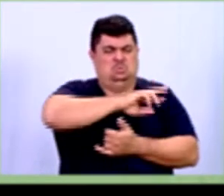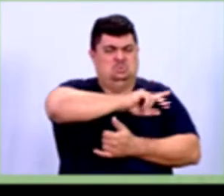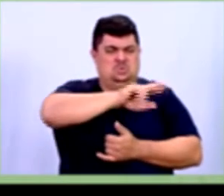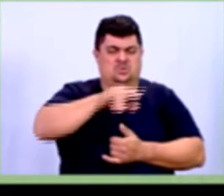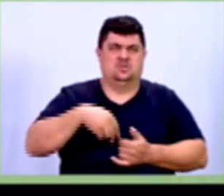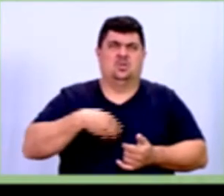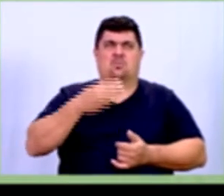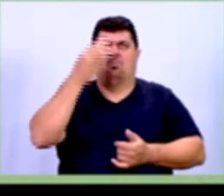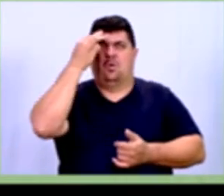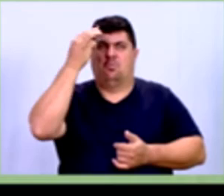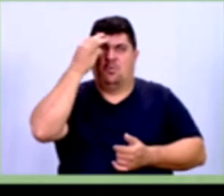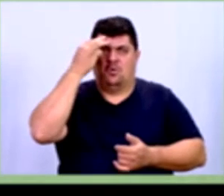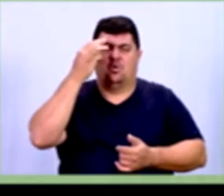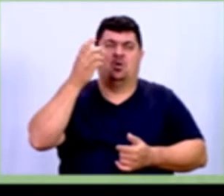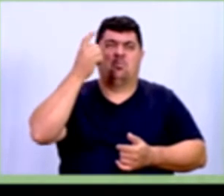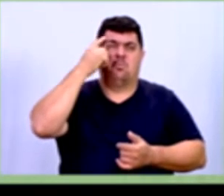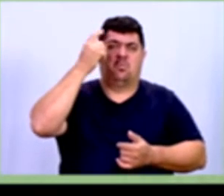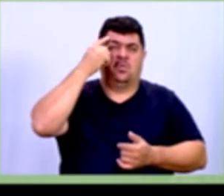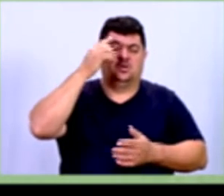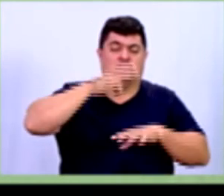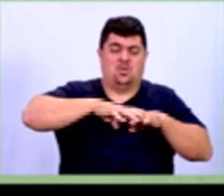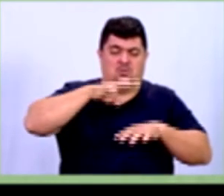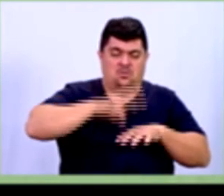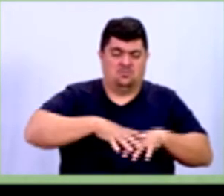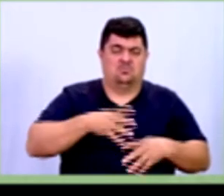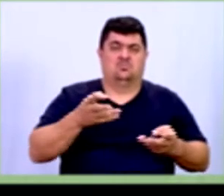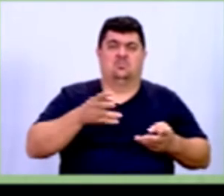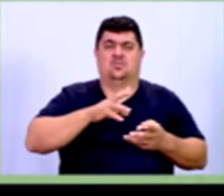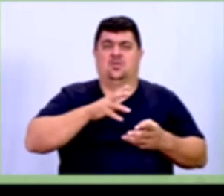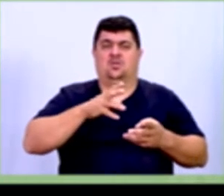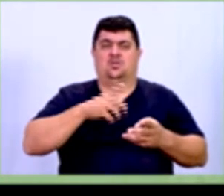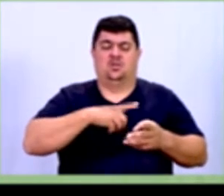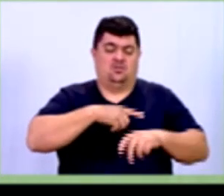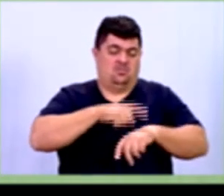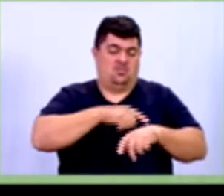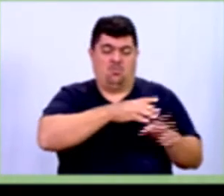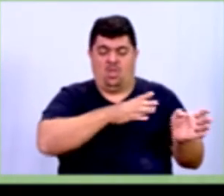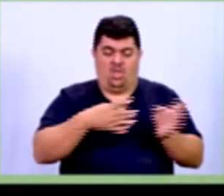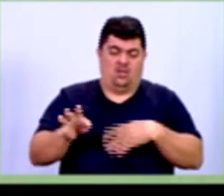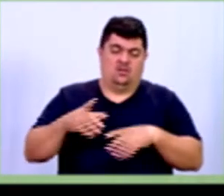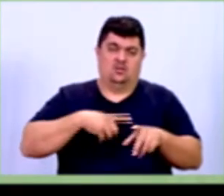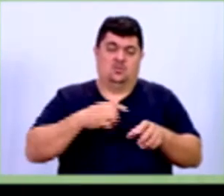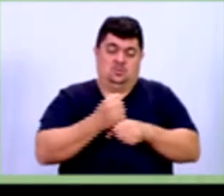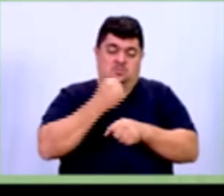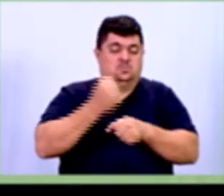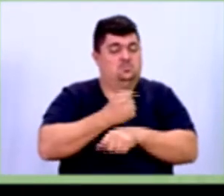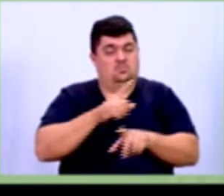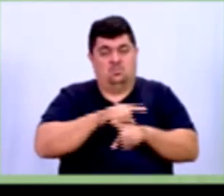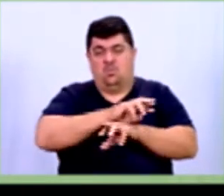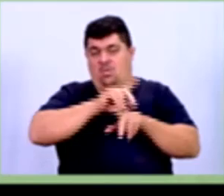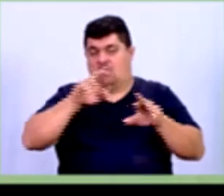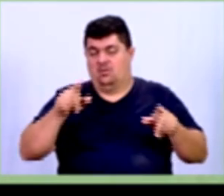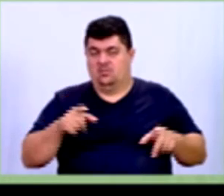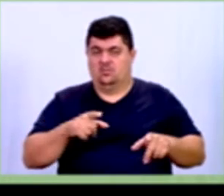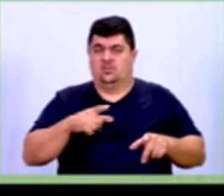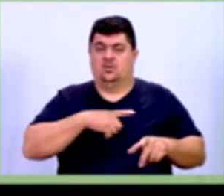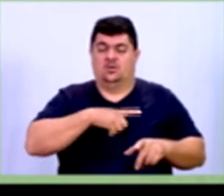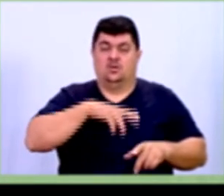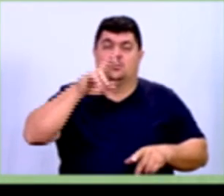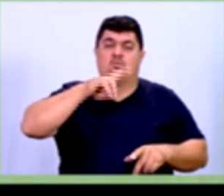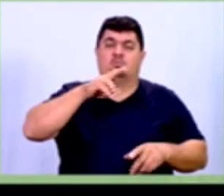de memória, jogos de raciocínio lógico, jogos de passatempo e jogos construtivos. E eles geralmente são